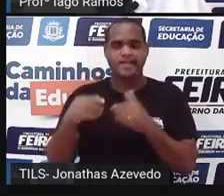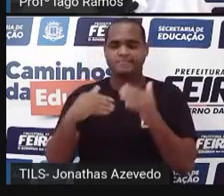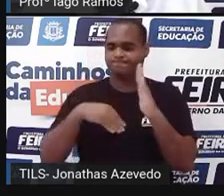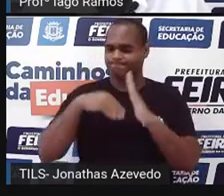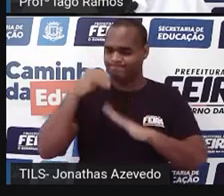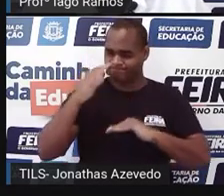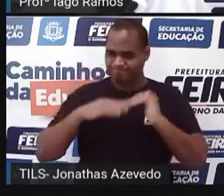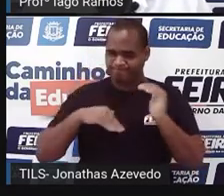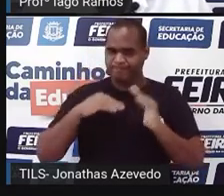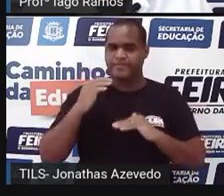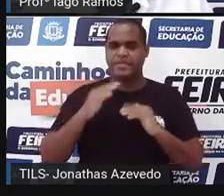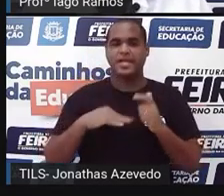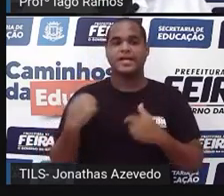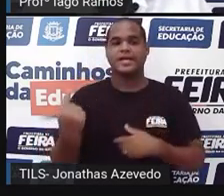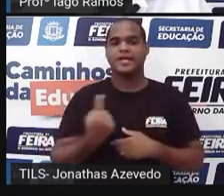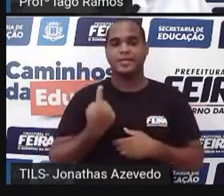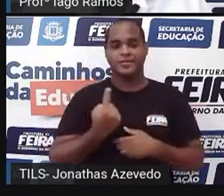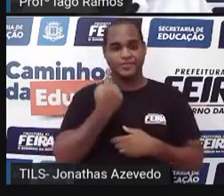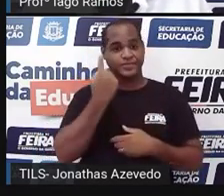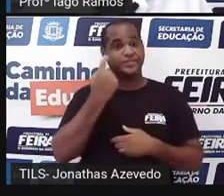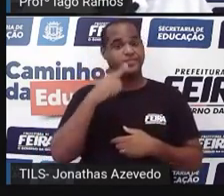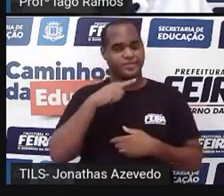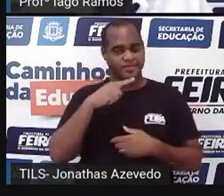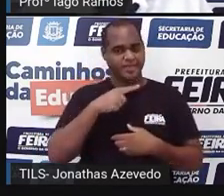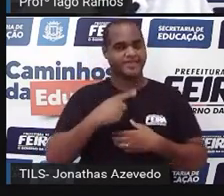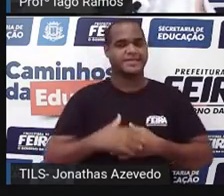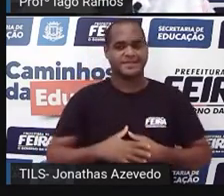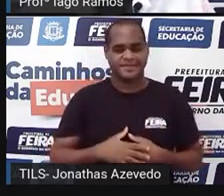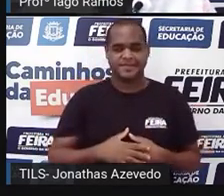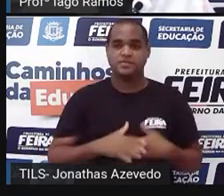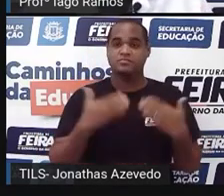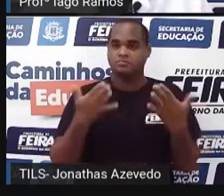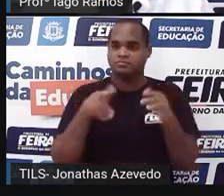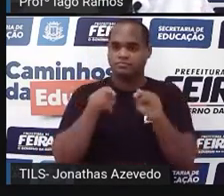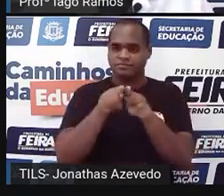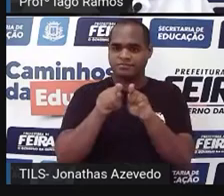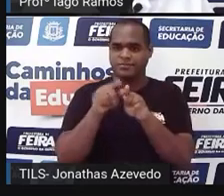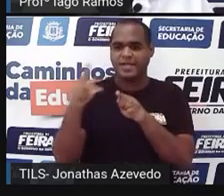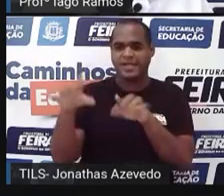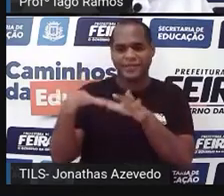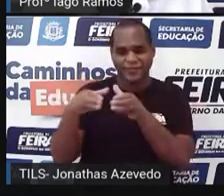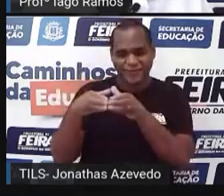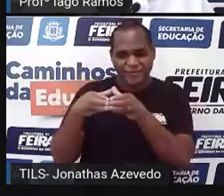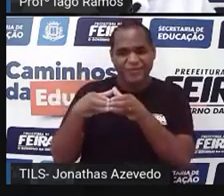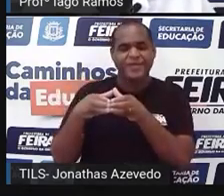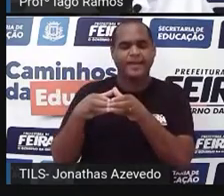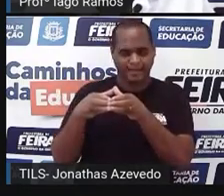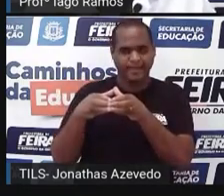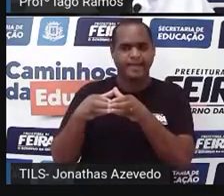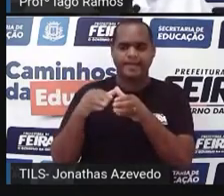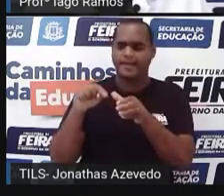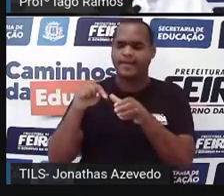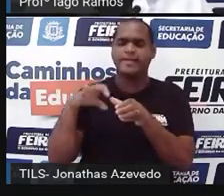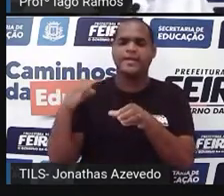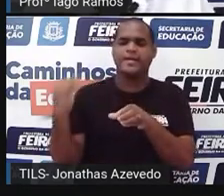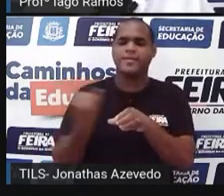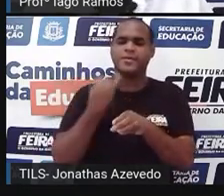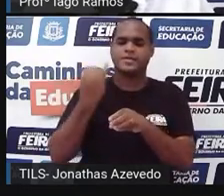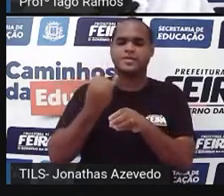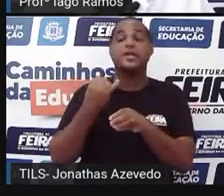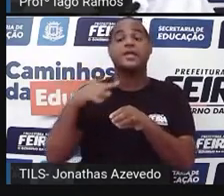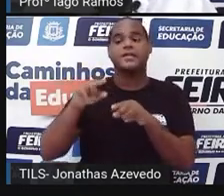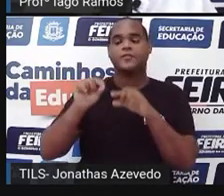basquete e são pessoas altas né E para um time de basquete é muito importante